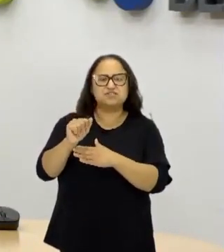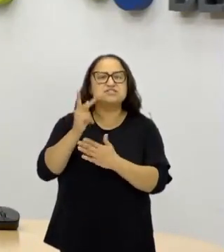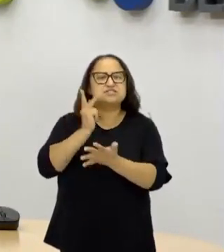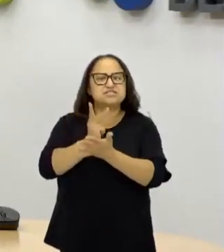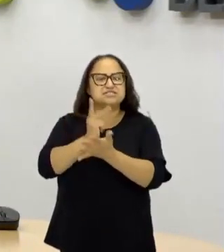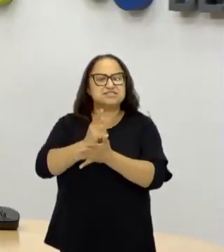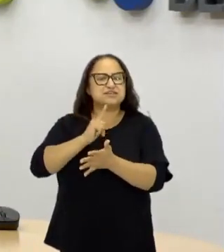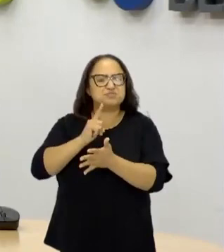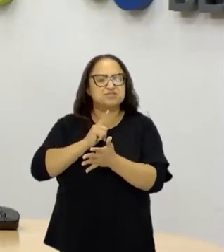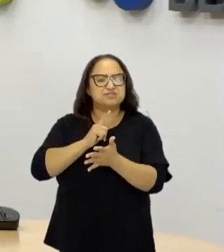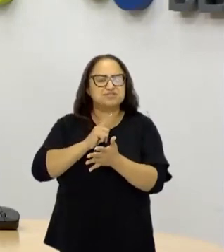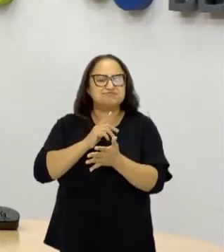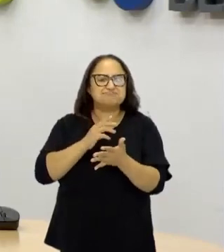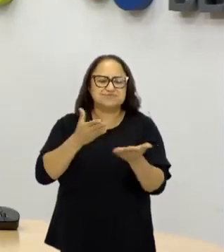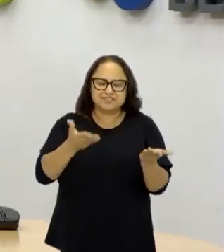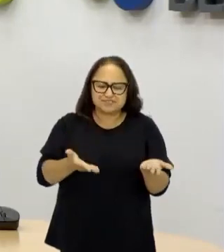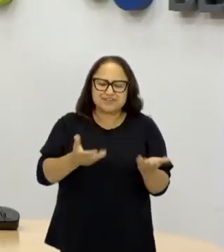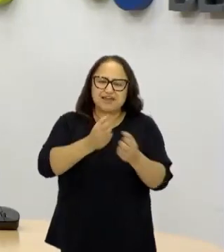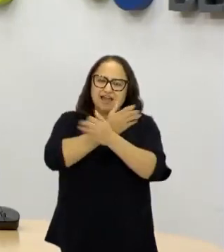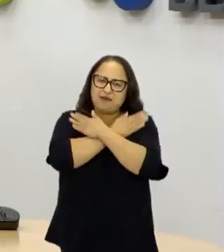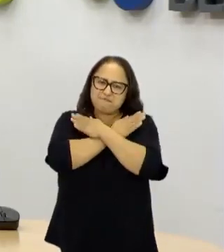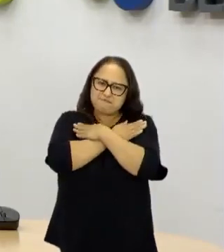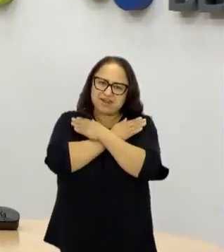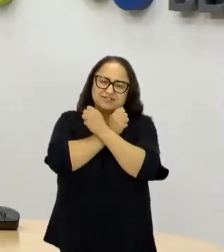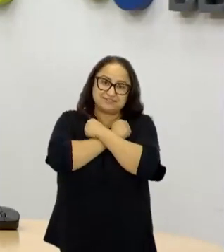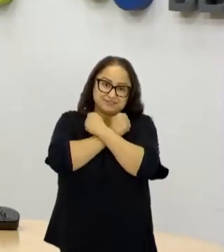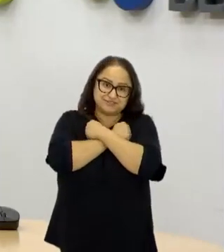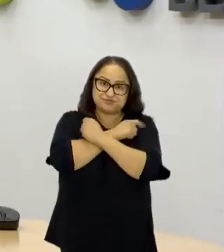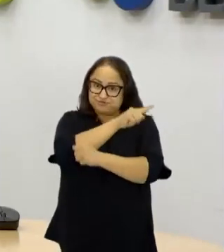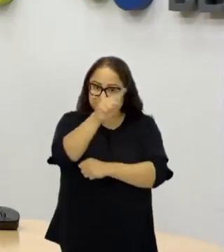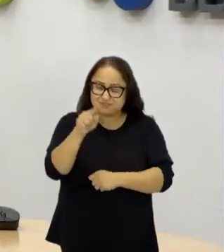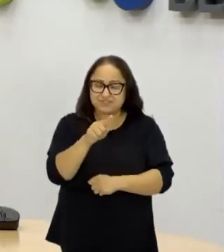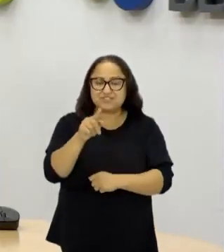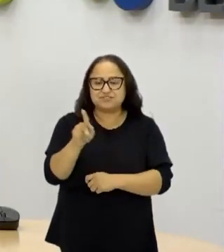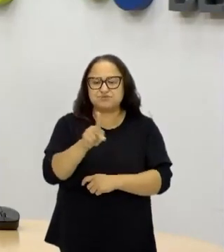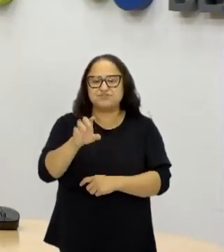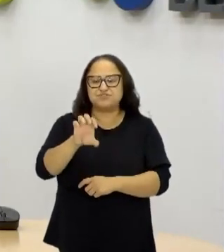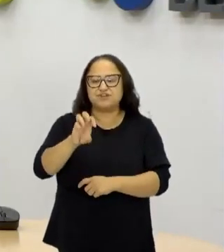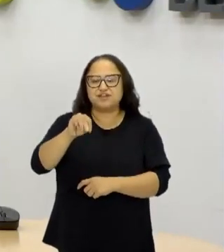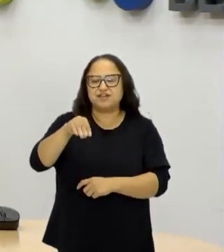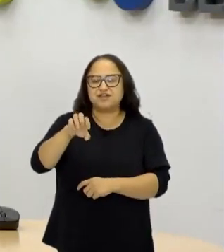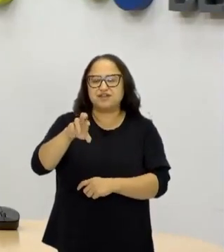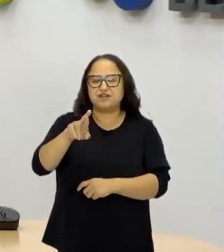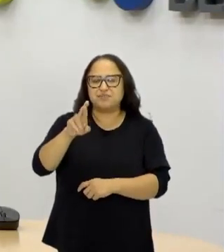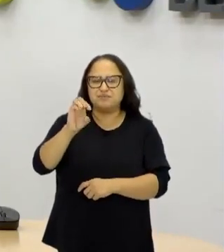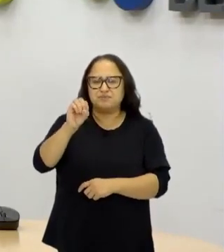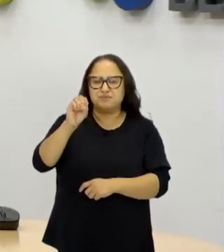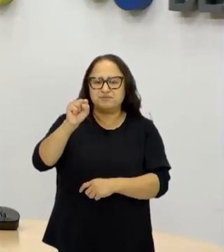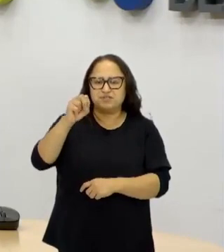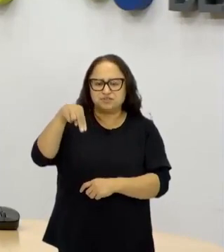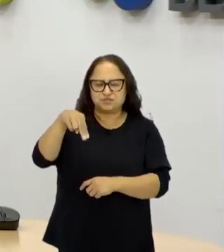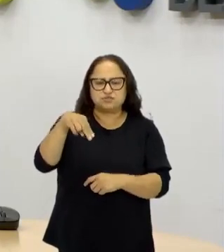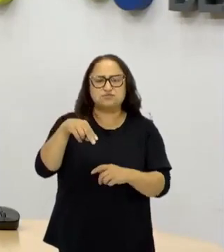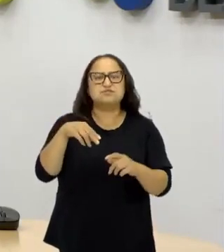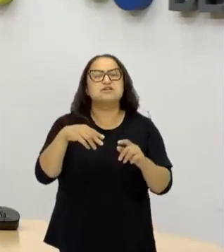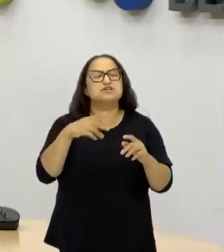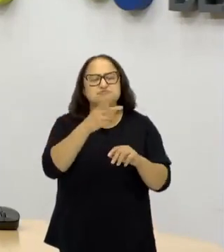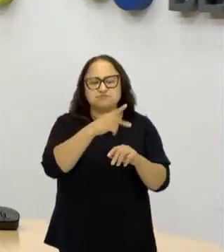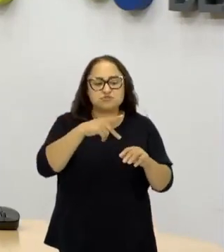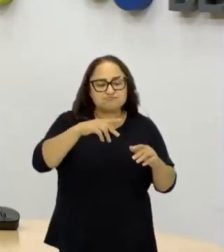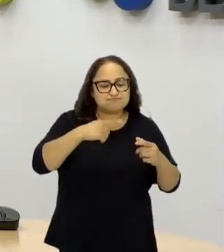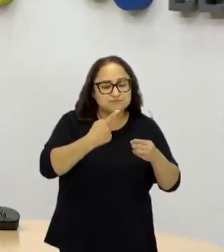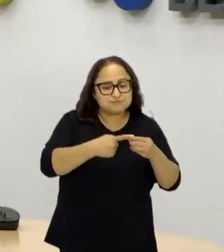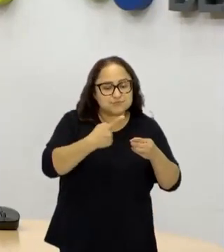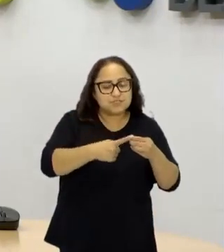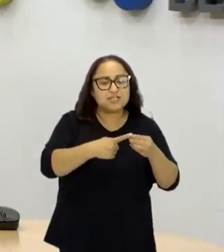sempre estão aí presentes. Aí, mandar um forte abraço aí para você, professor Emerson. E a cidade de Embu das Artes aí é uma das que sempre também aparece